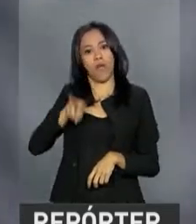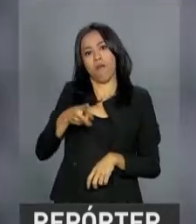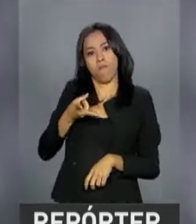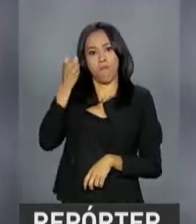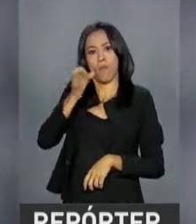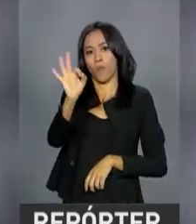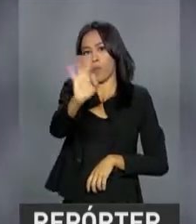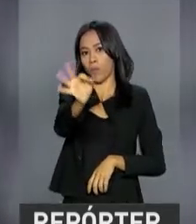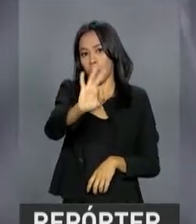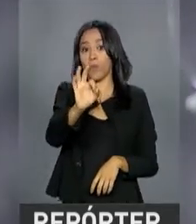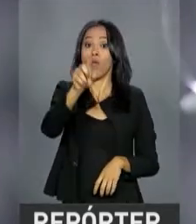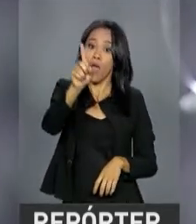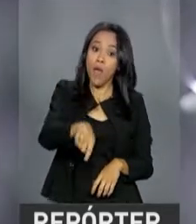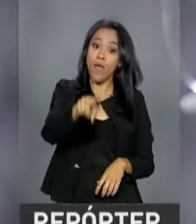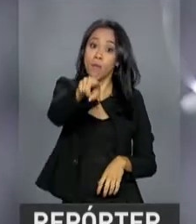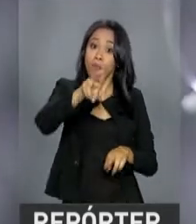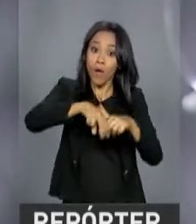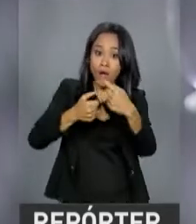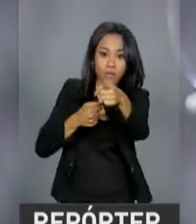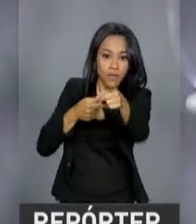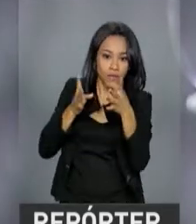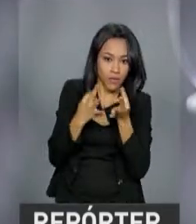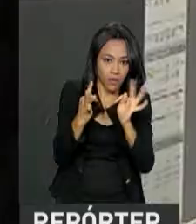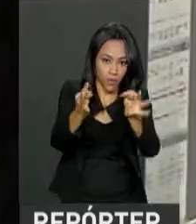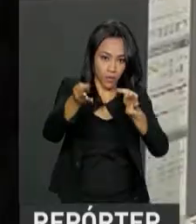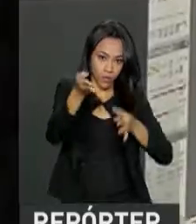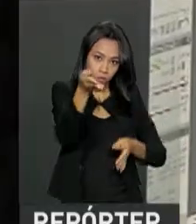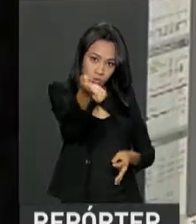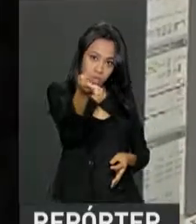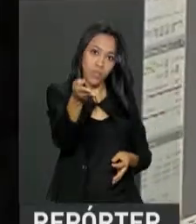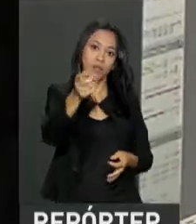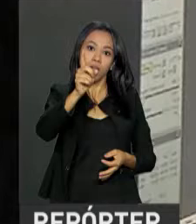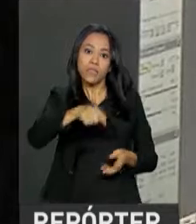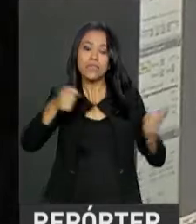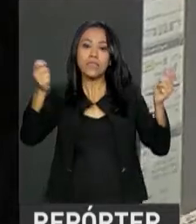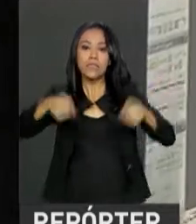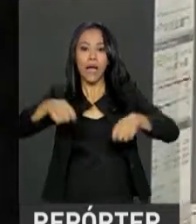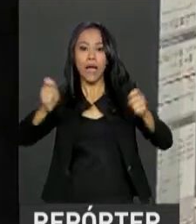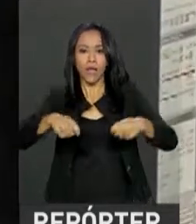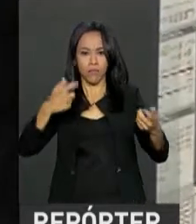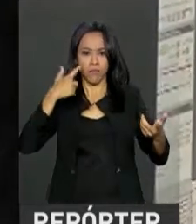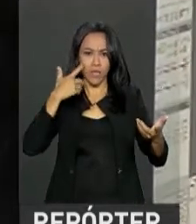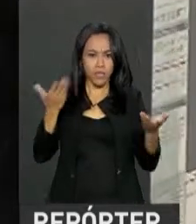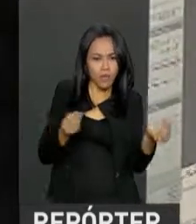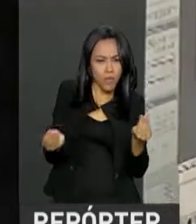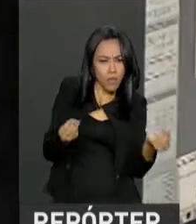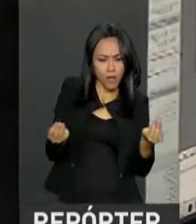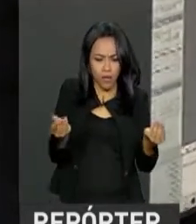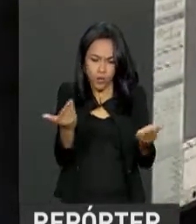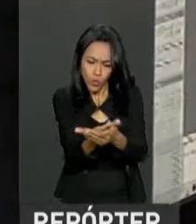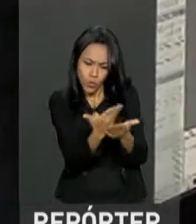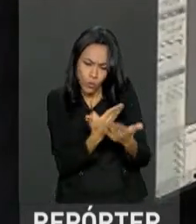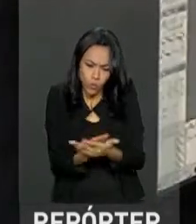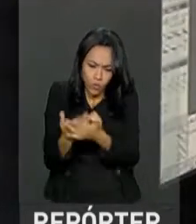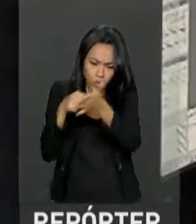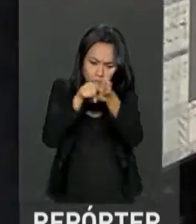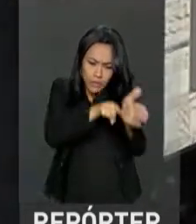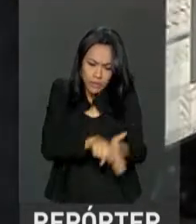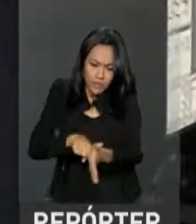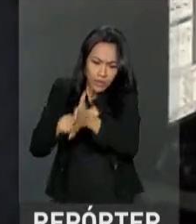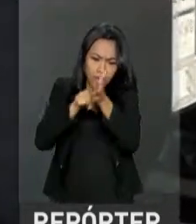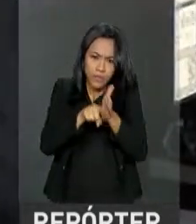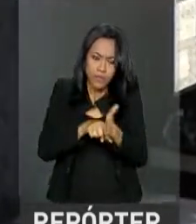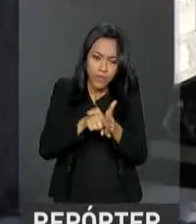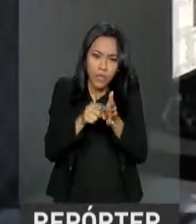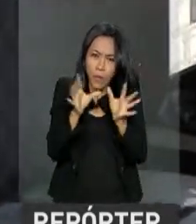possível graças à nanotecnologia ciência capaz de manipular estudar materiais milhares de